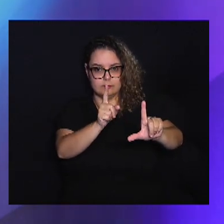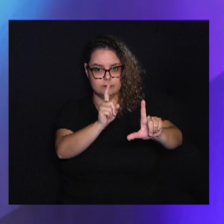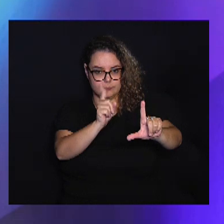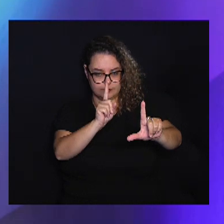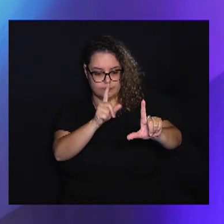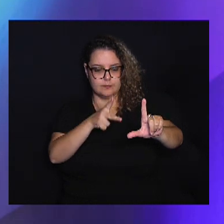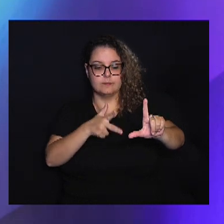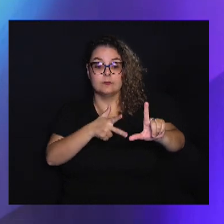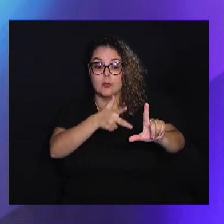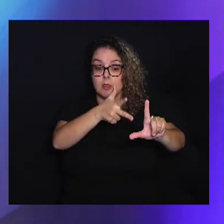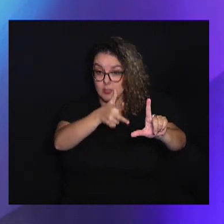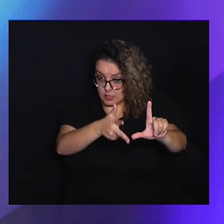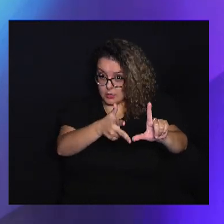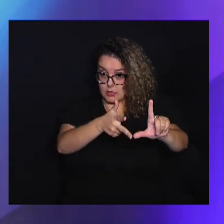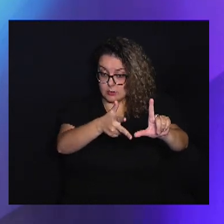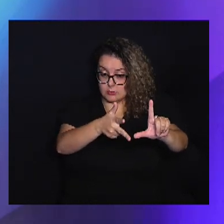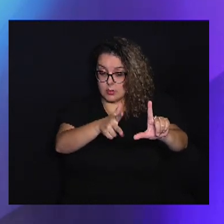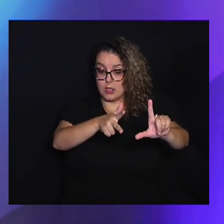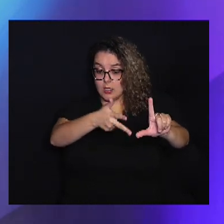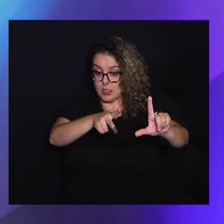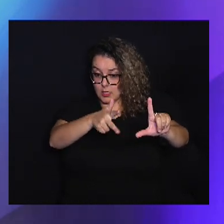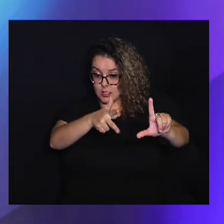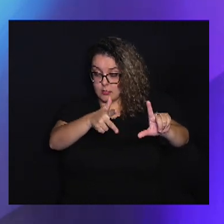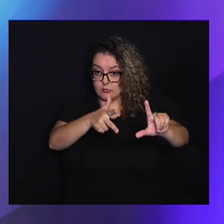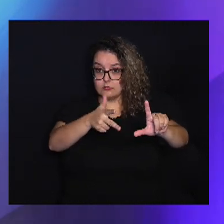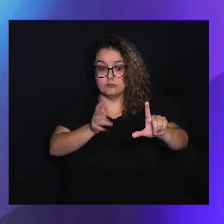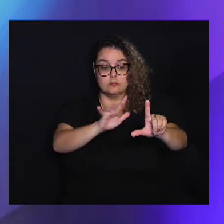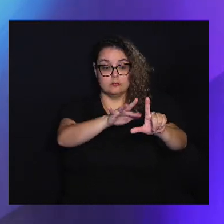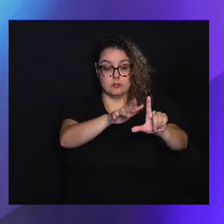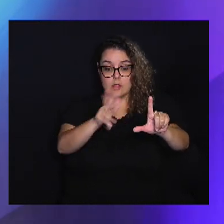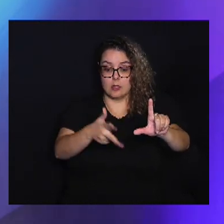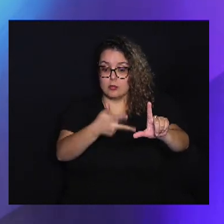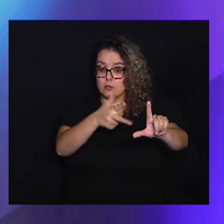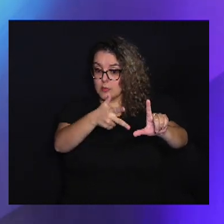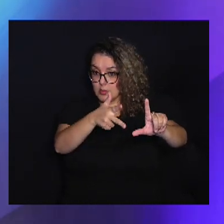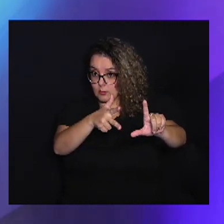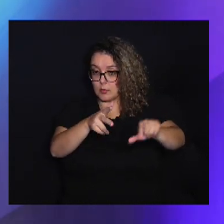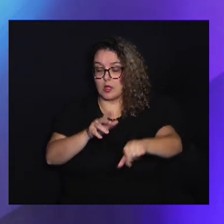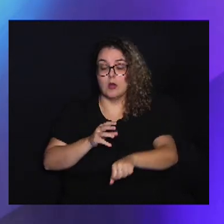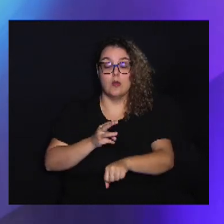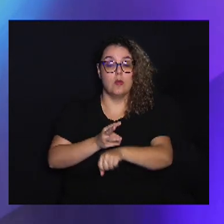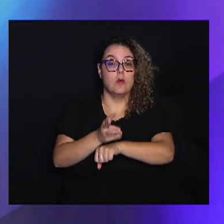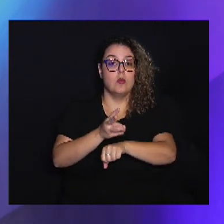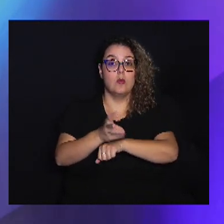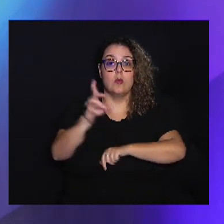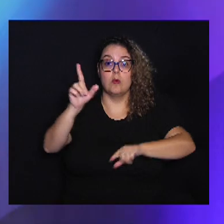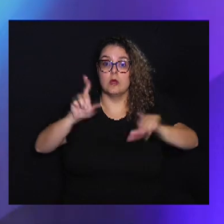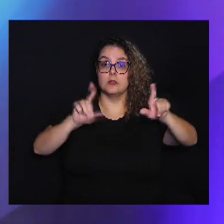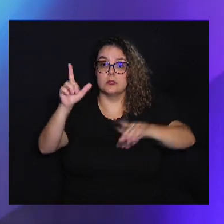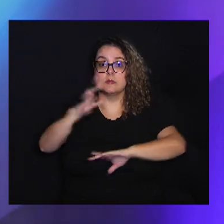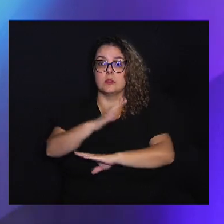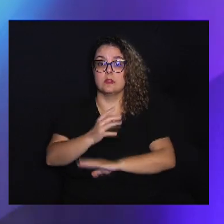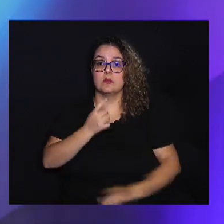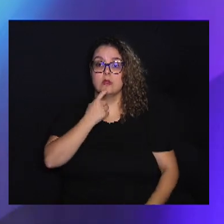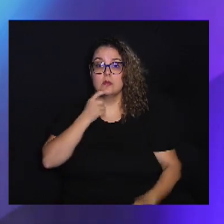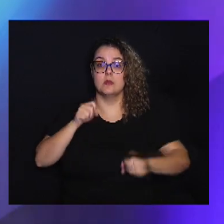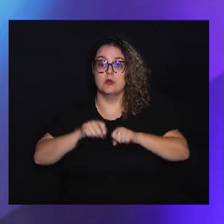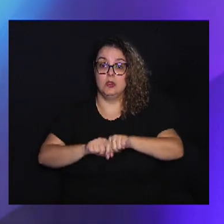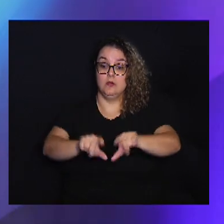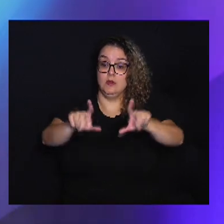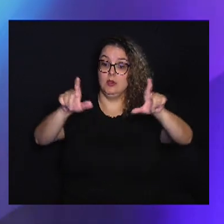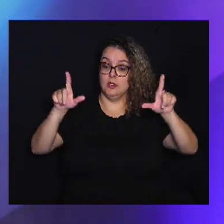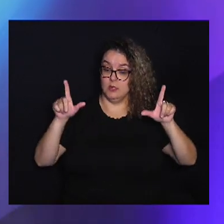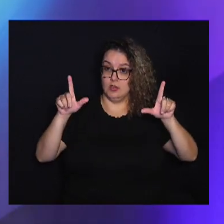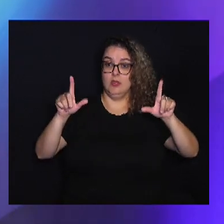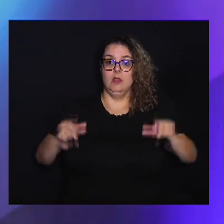abrir a câmera do seu celular e apontar para o QR Code, porque aí já vai aparecer uma mensagem na sua tela. O WhatsApp da TV Câmara Campinas.